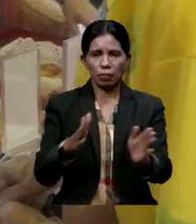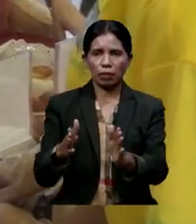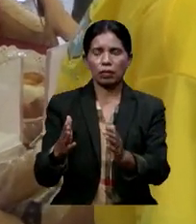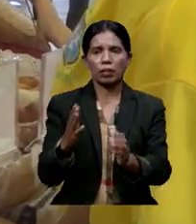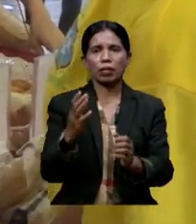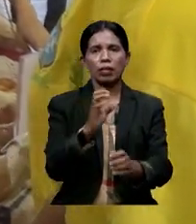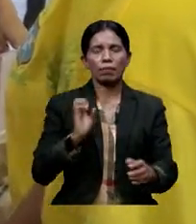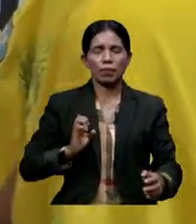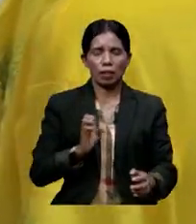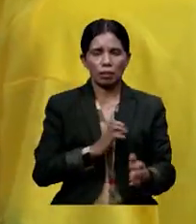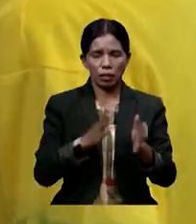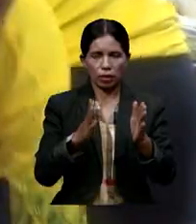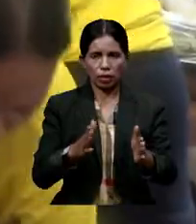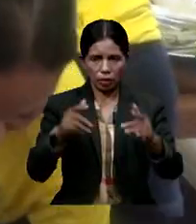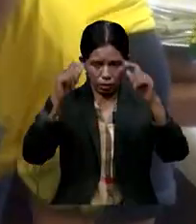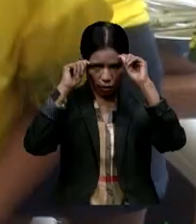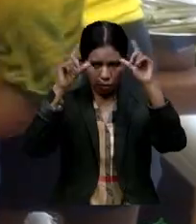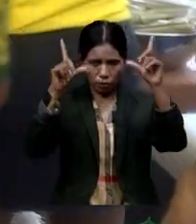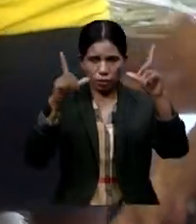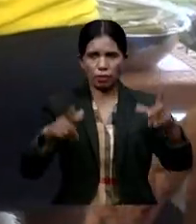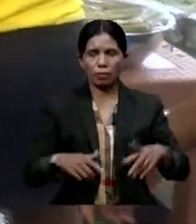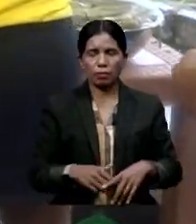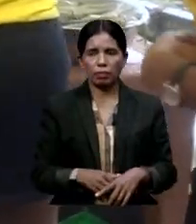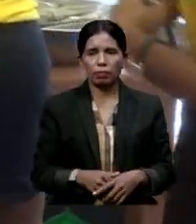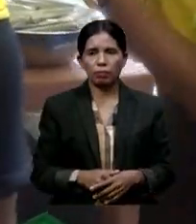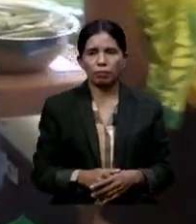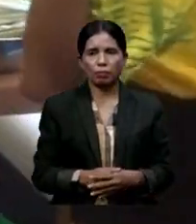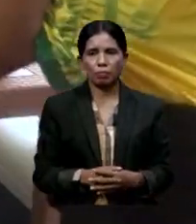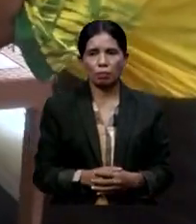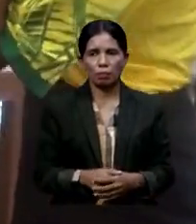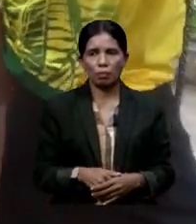cada embaixada e a Timor-Leste. Luciano Moral, Agostinho da Costa, Gemen.